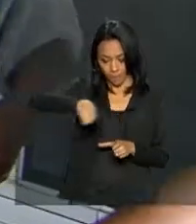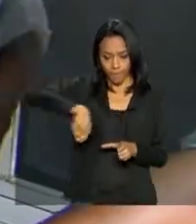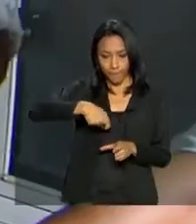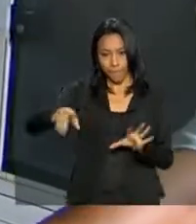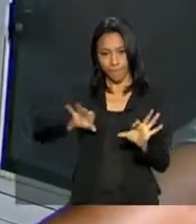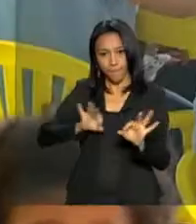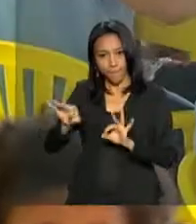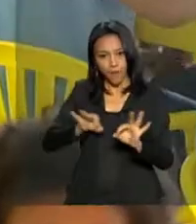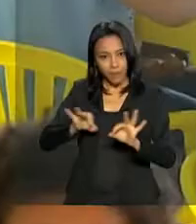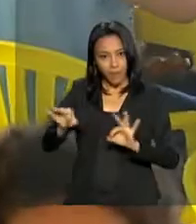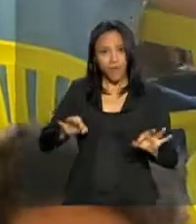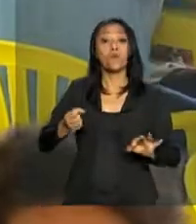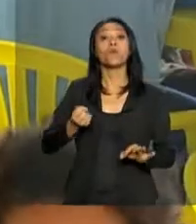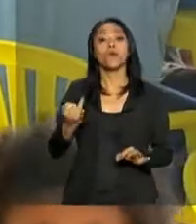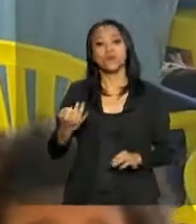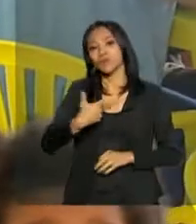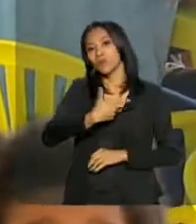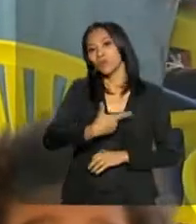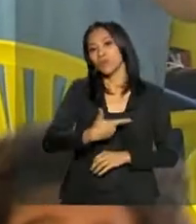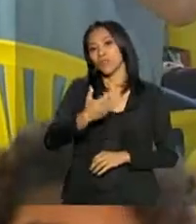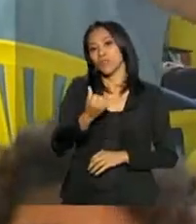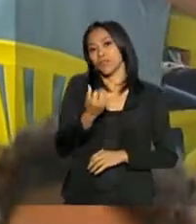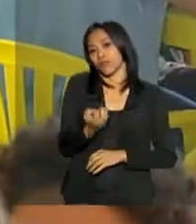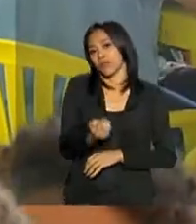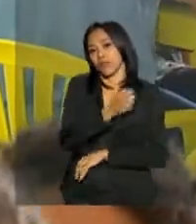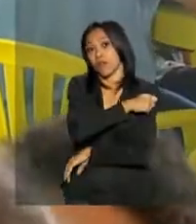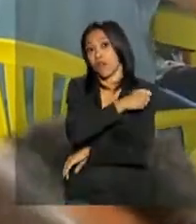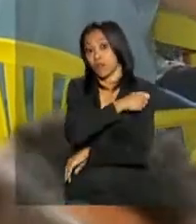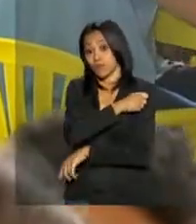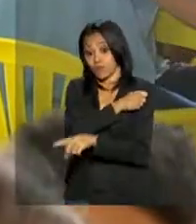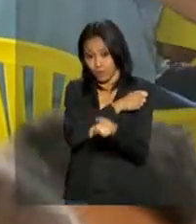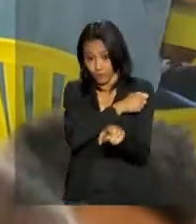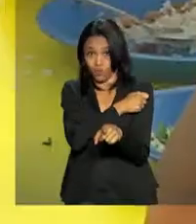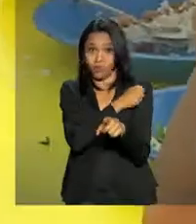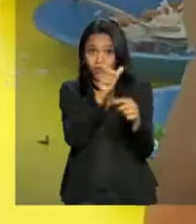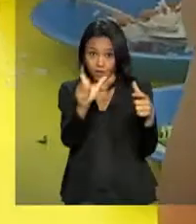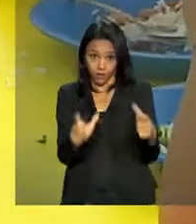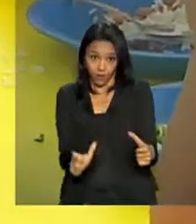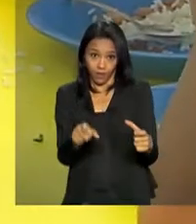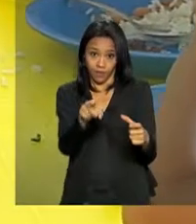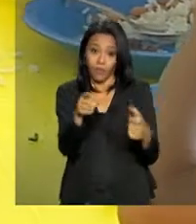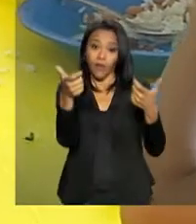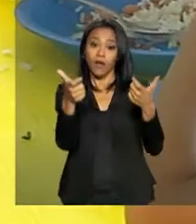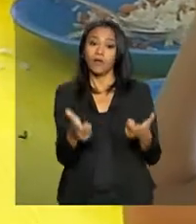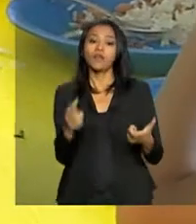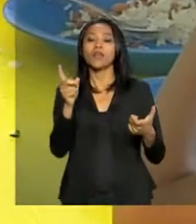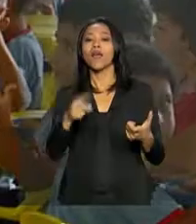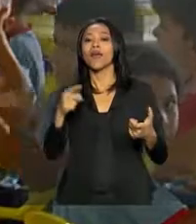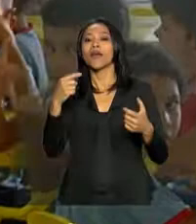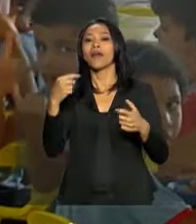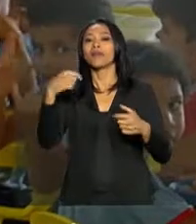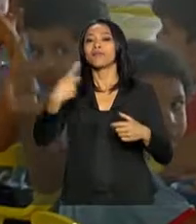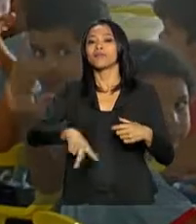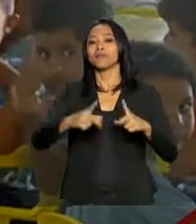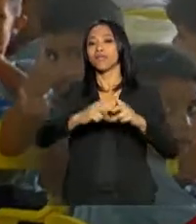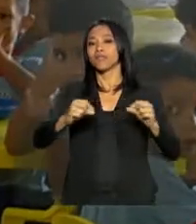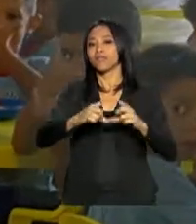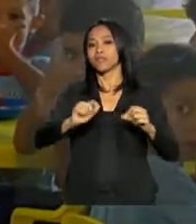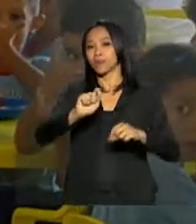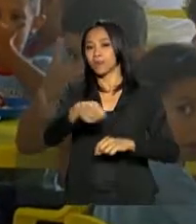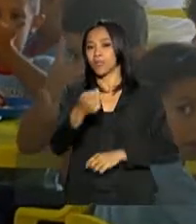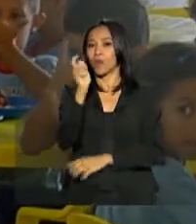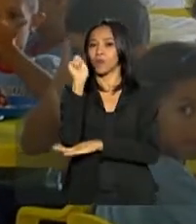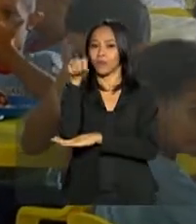alimento para cerca de 260 alunos da instituição sem fins lucrativos, localizada no Recanto das Emas, cidade a cerca